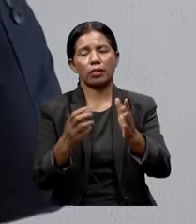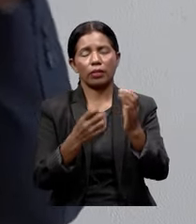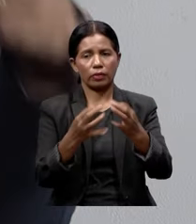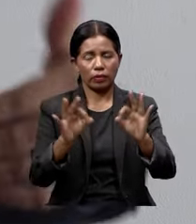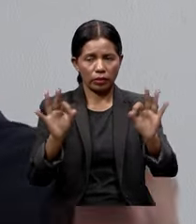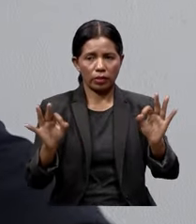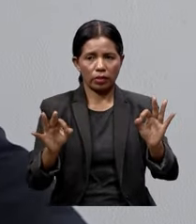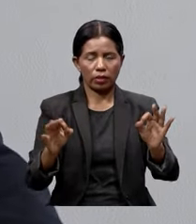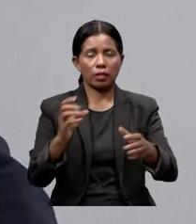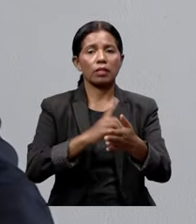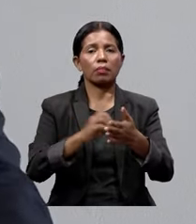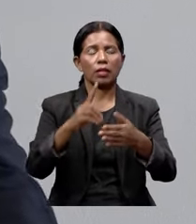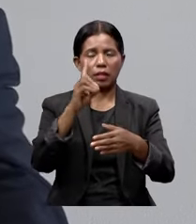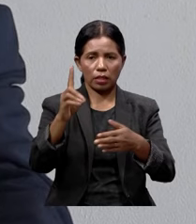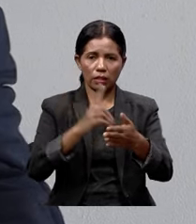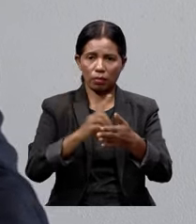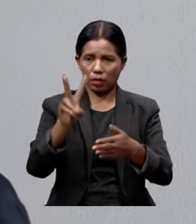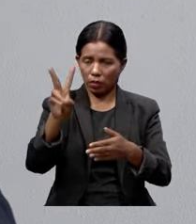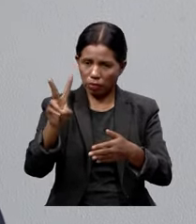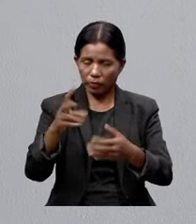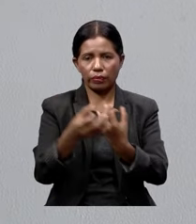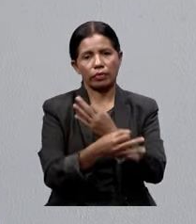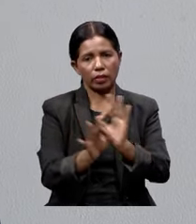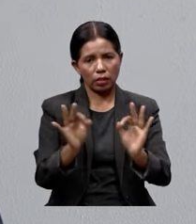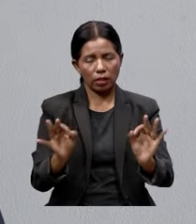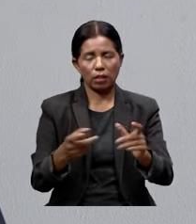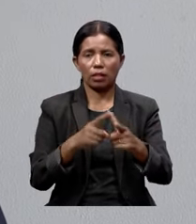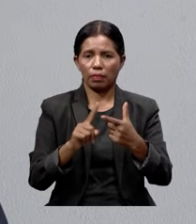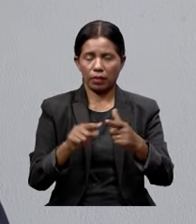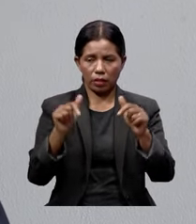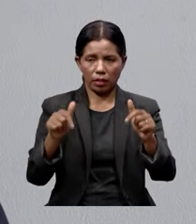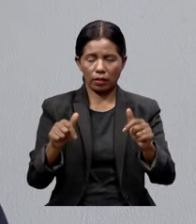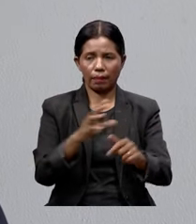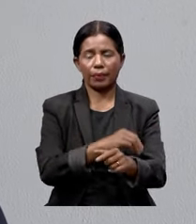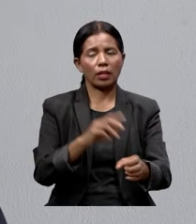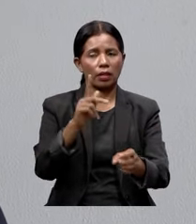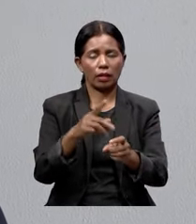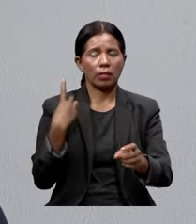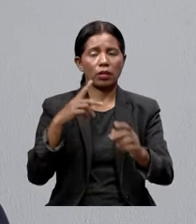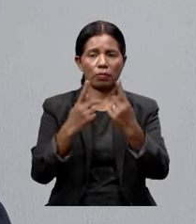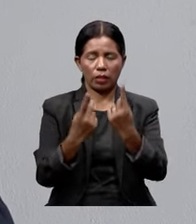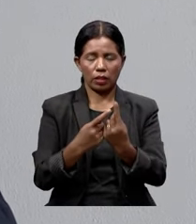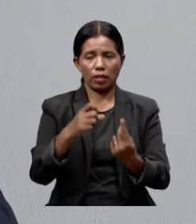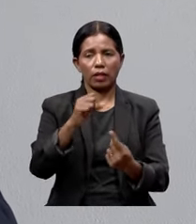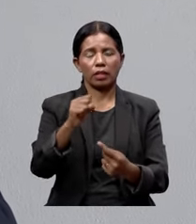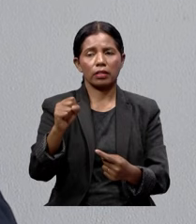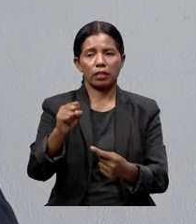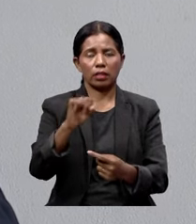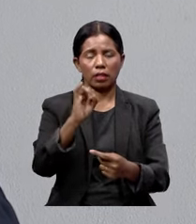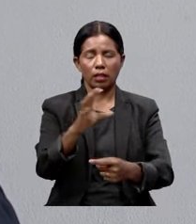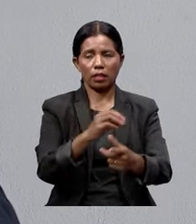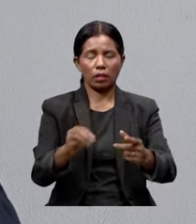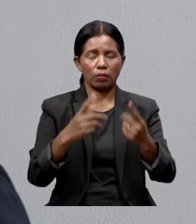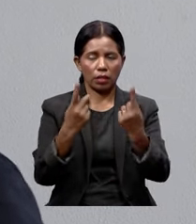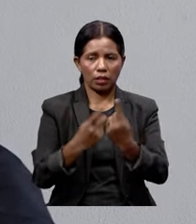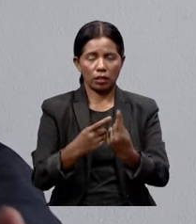ia semana ida semana rua. Depois de Dané, Sunrise Joint Venture, Kata, Companhia Sira Timor Gap,